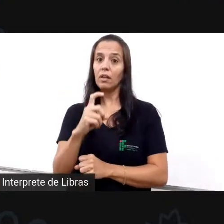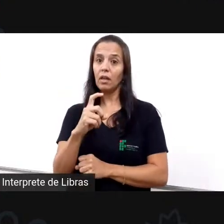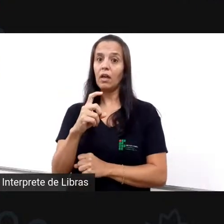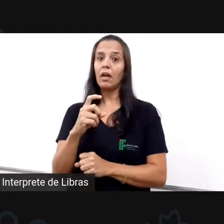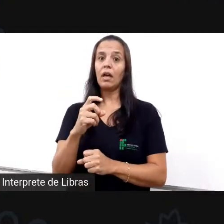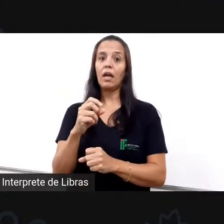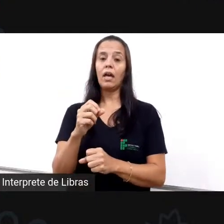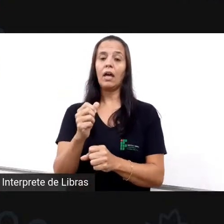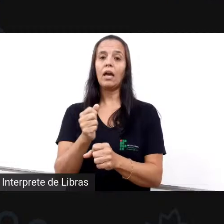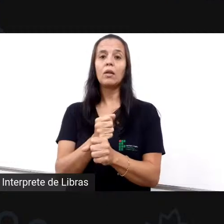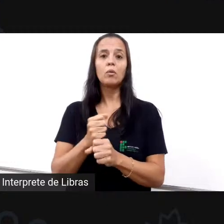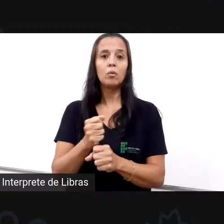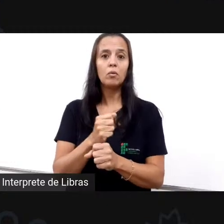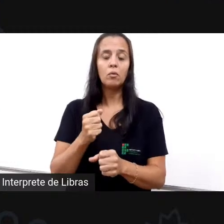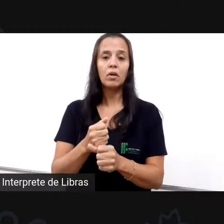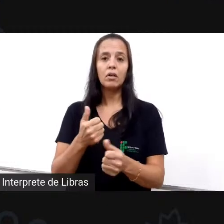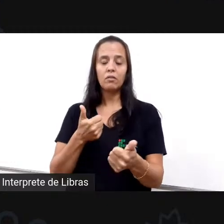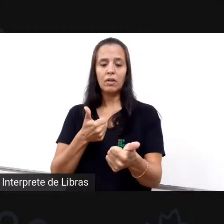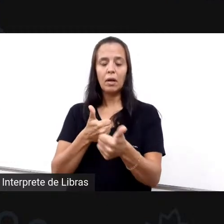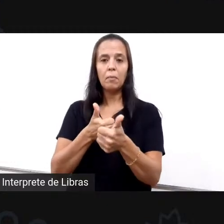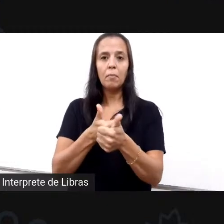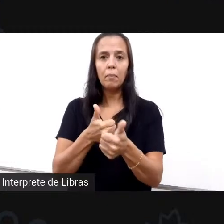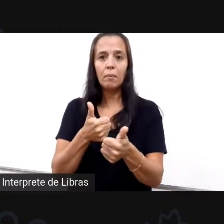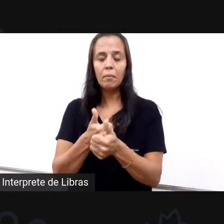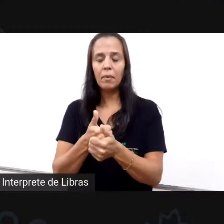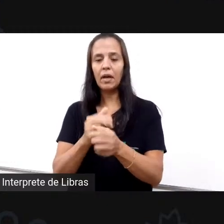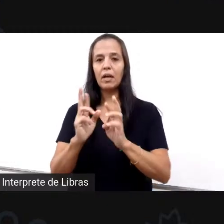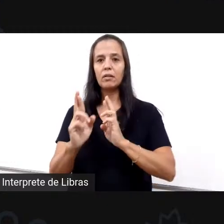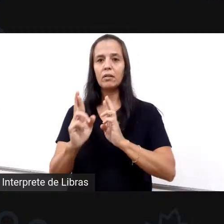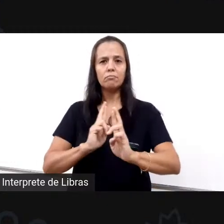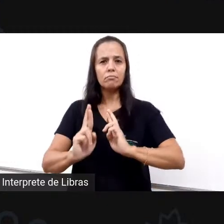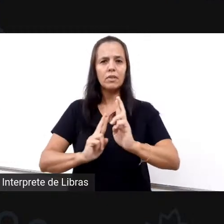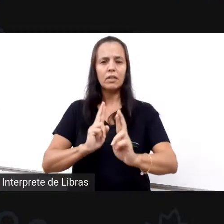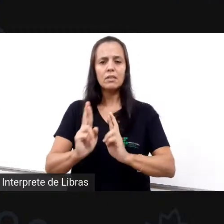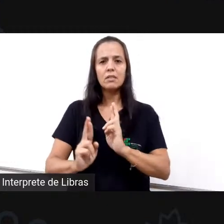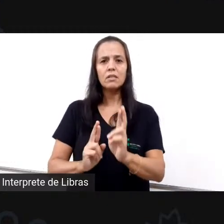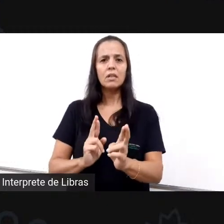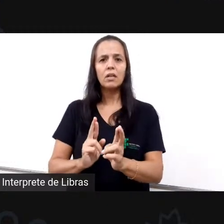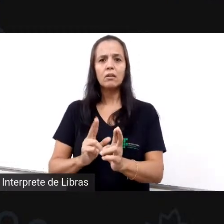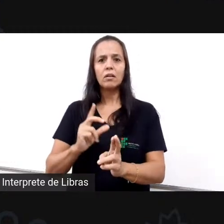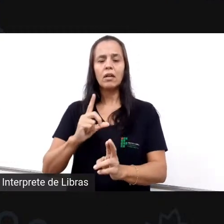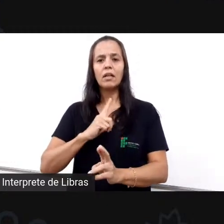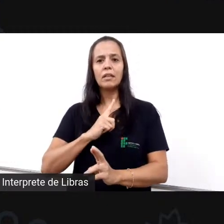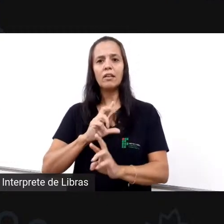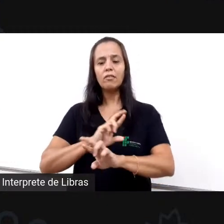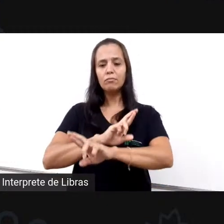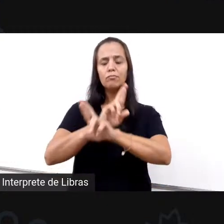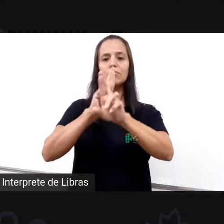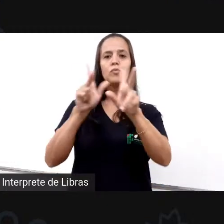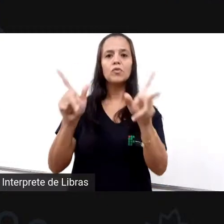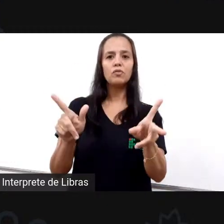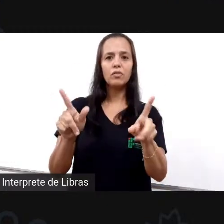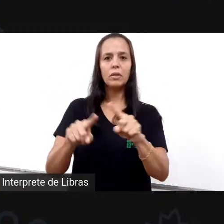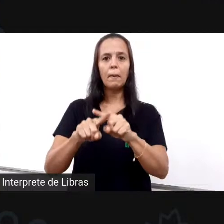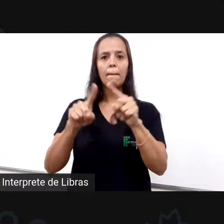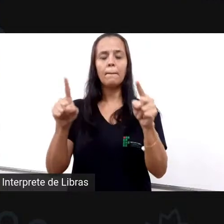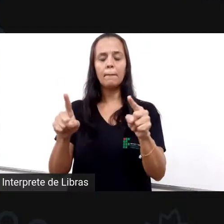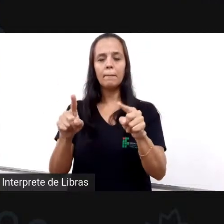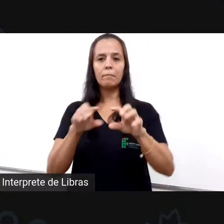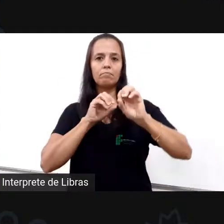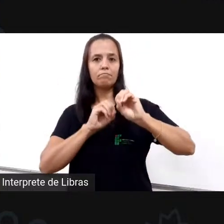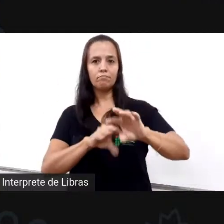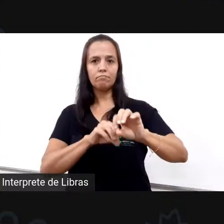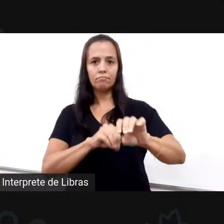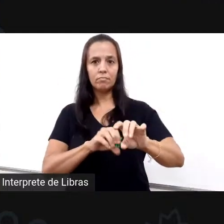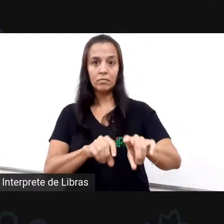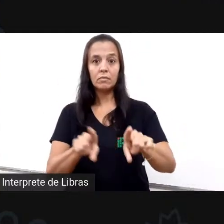de relações, fundamental para a formação de vocês, ele foi reinventado. Mas saibam que a educação é um